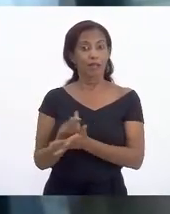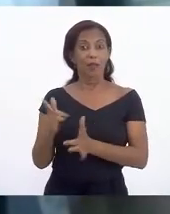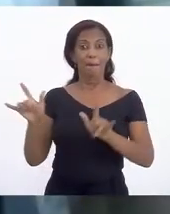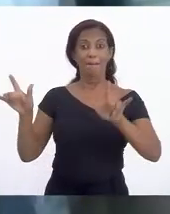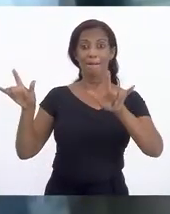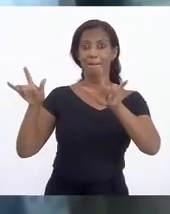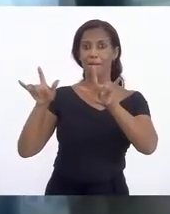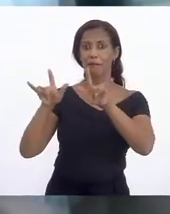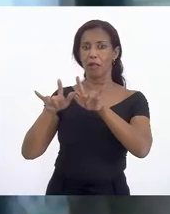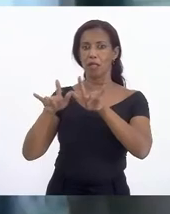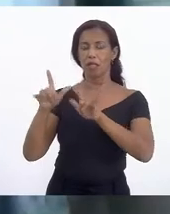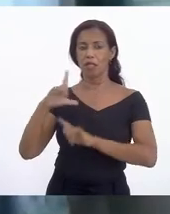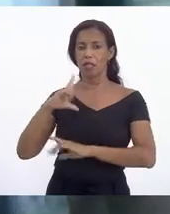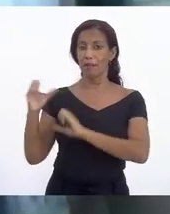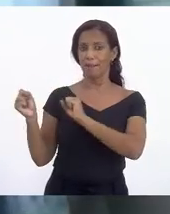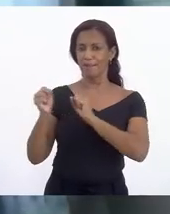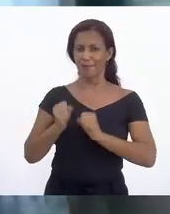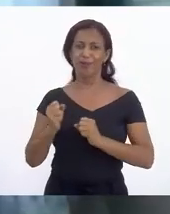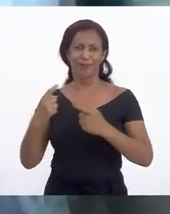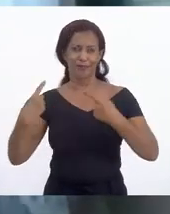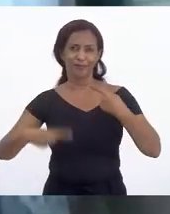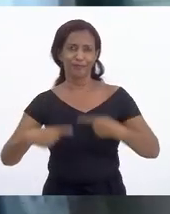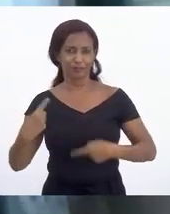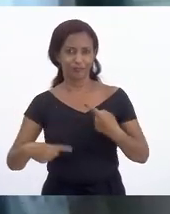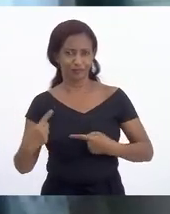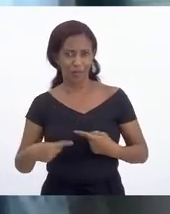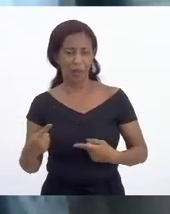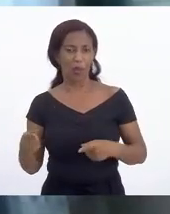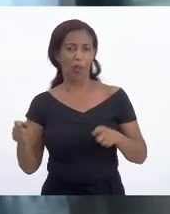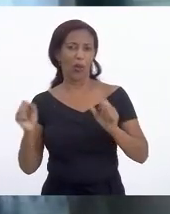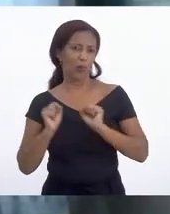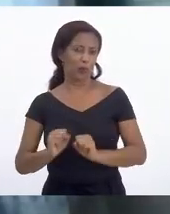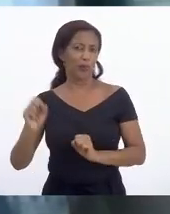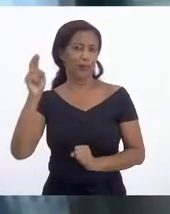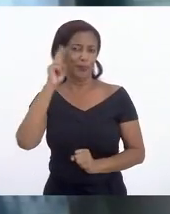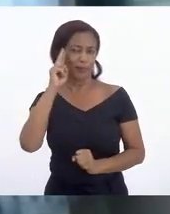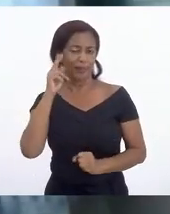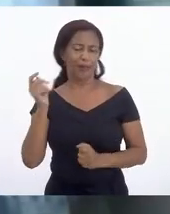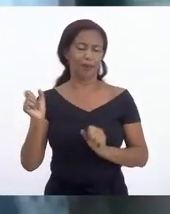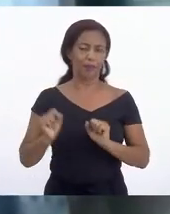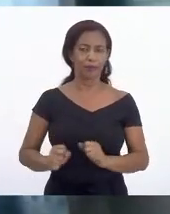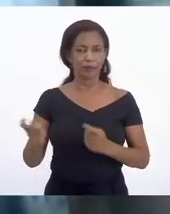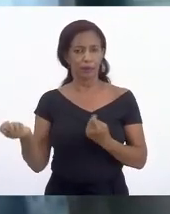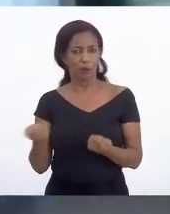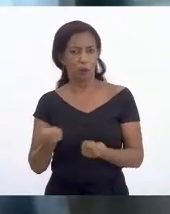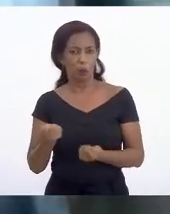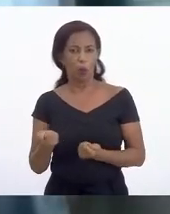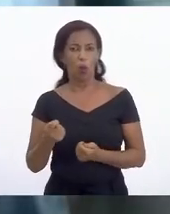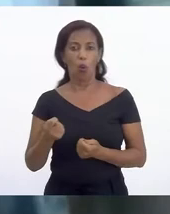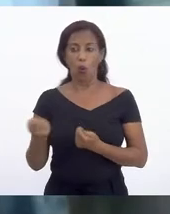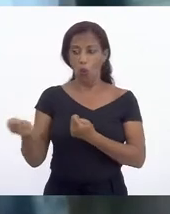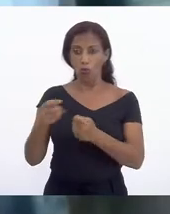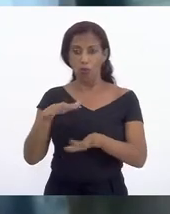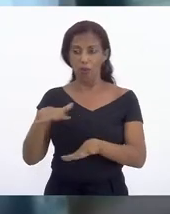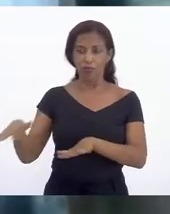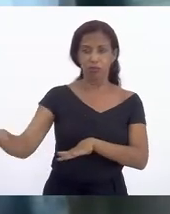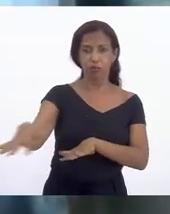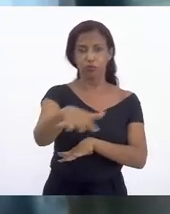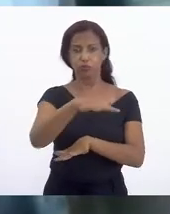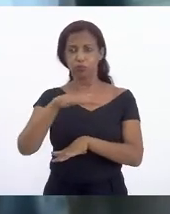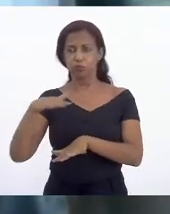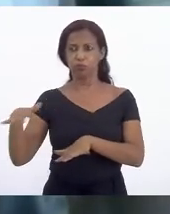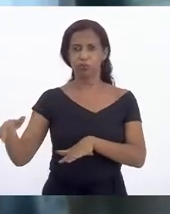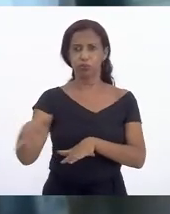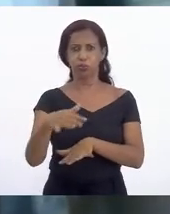milícias, que têm poder político, poder militar, poder econômico, controlem até isso, a